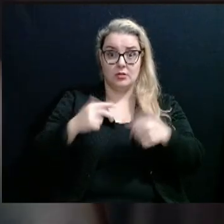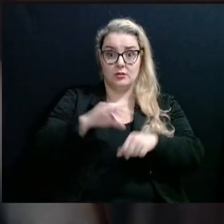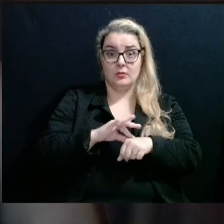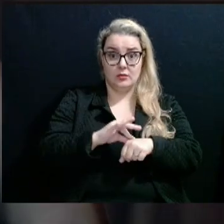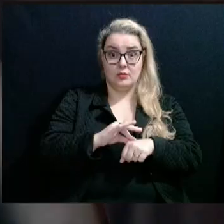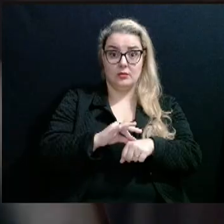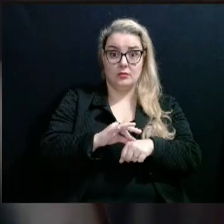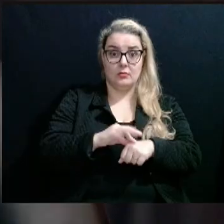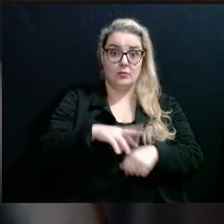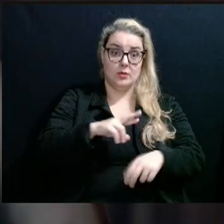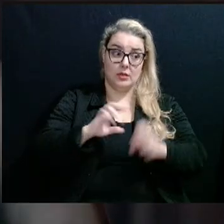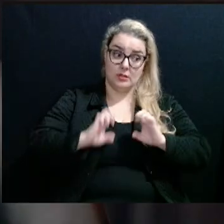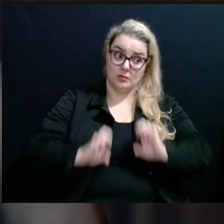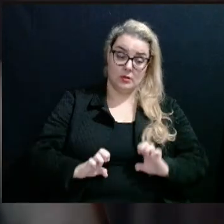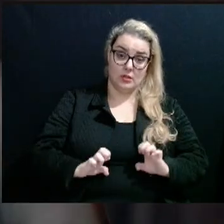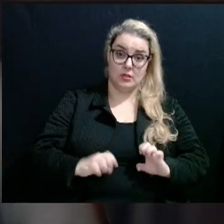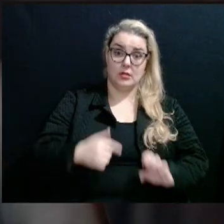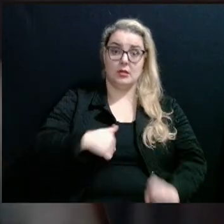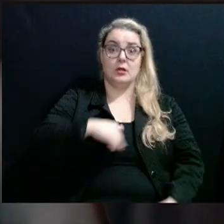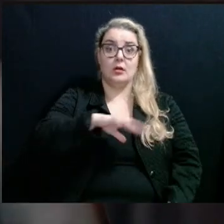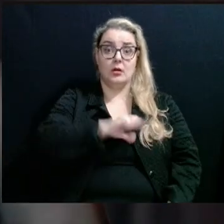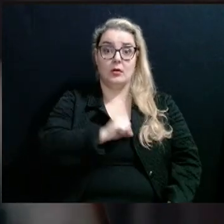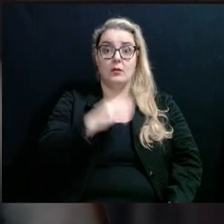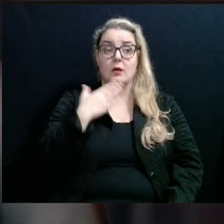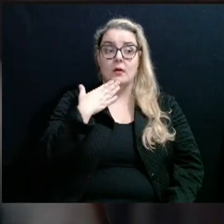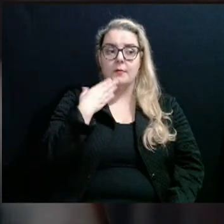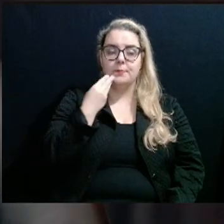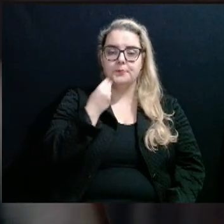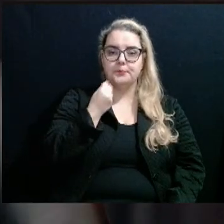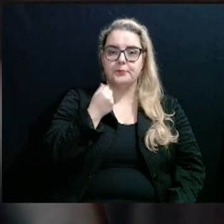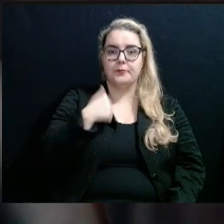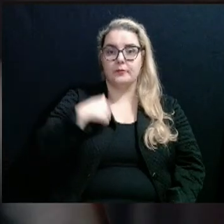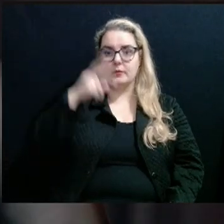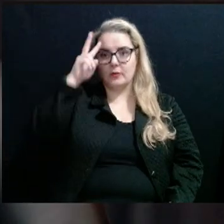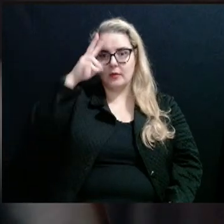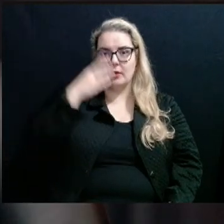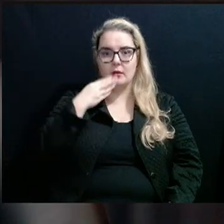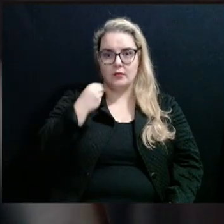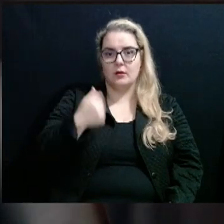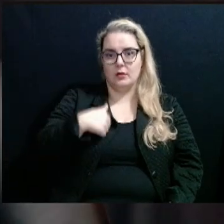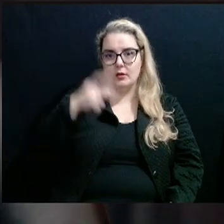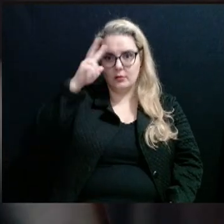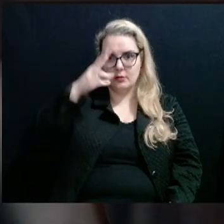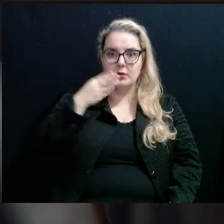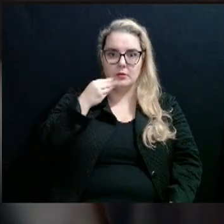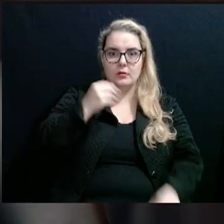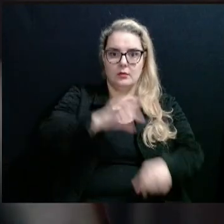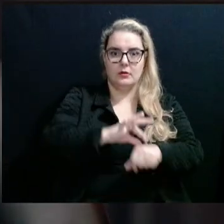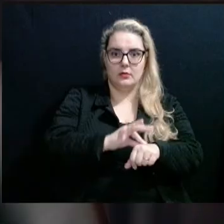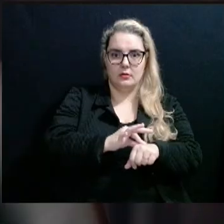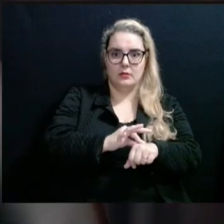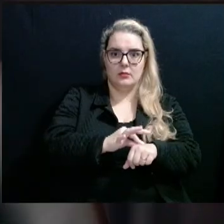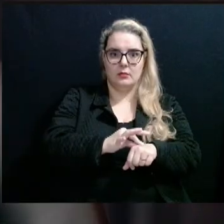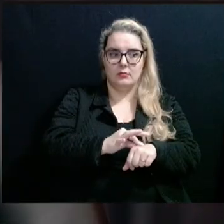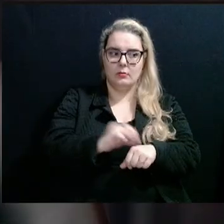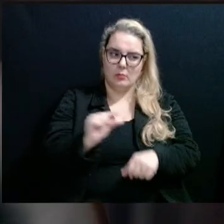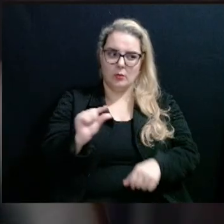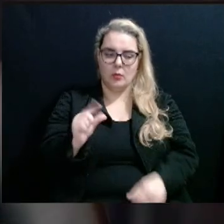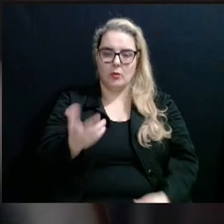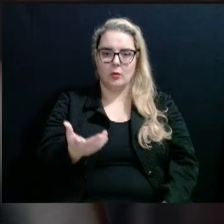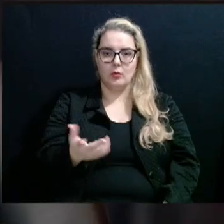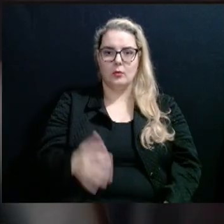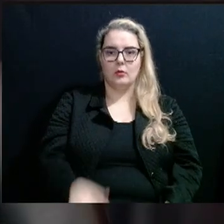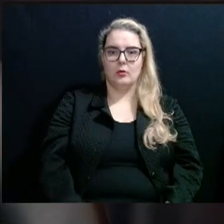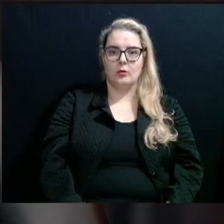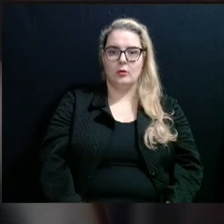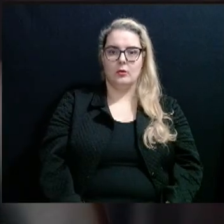Sim. Eu gostava do sabor, eu lembrava do sabor, eu lembro do sabor da carne, né? Vagamente, mas assim,